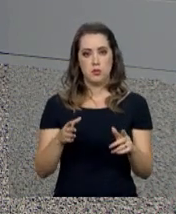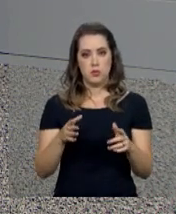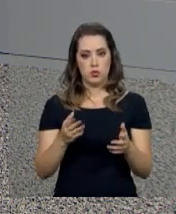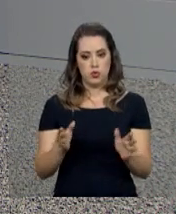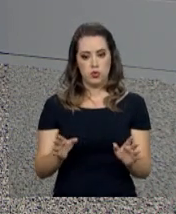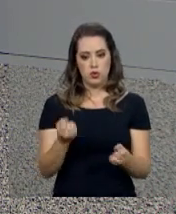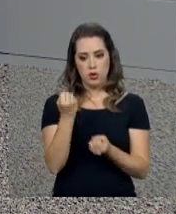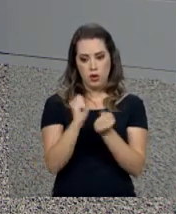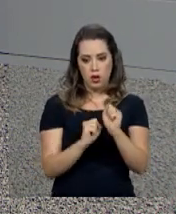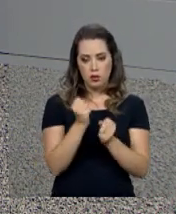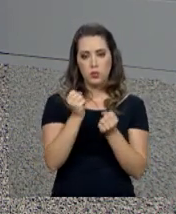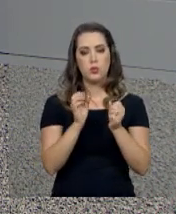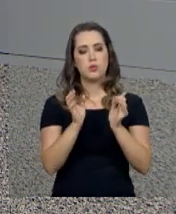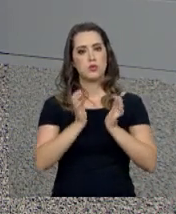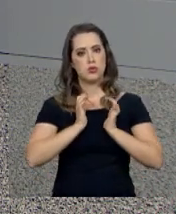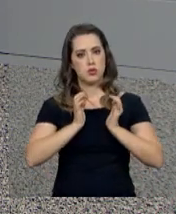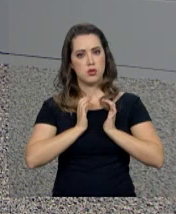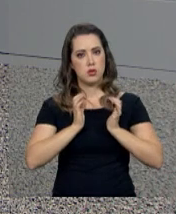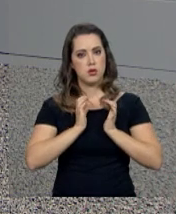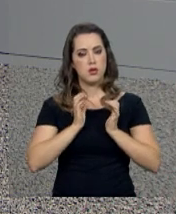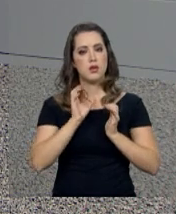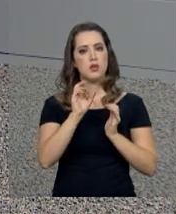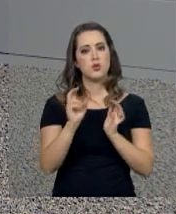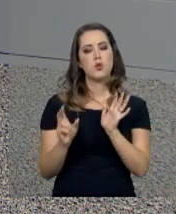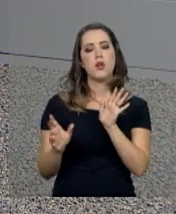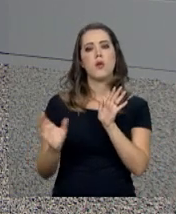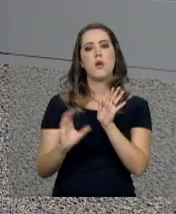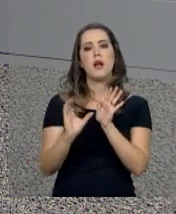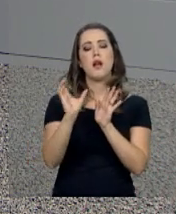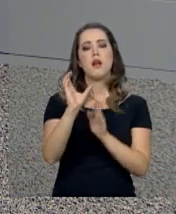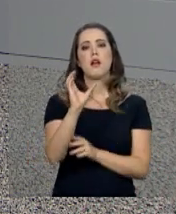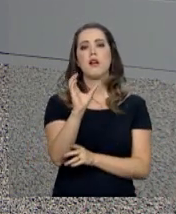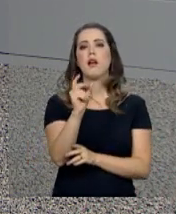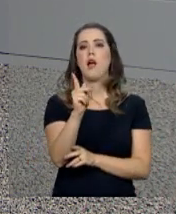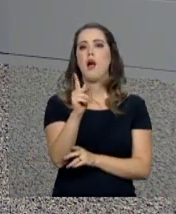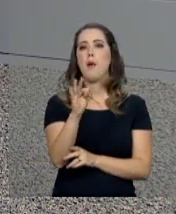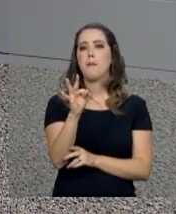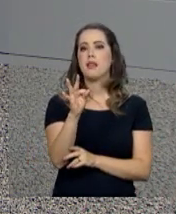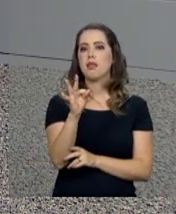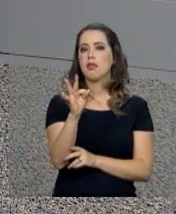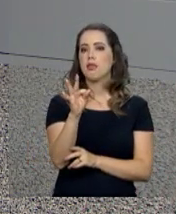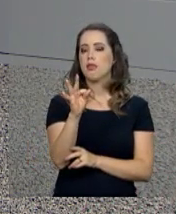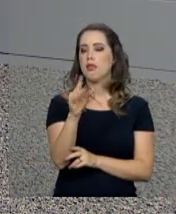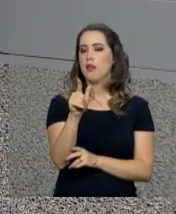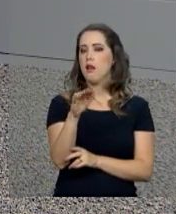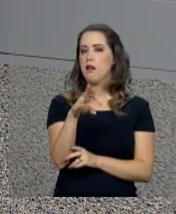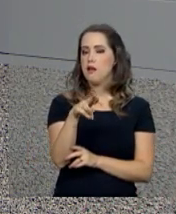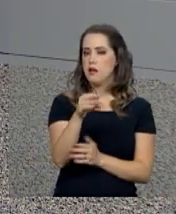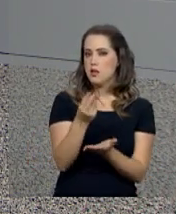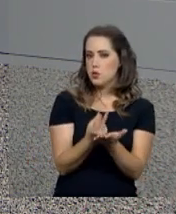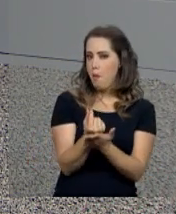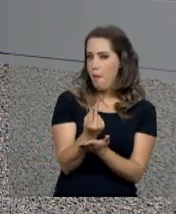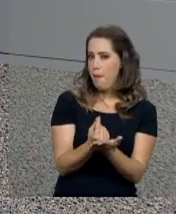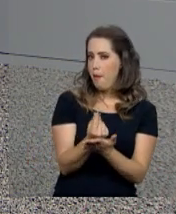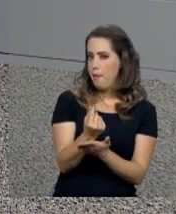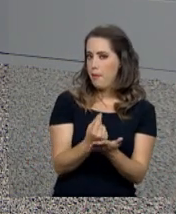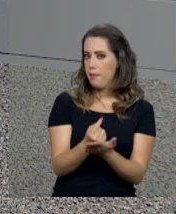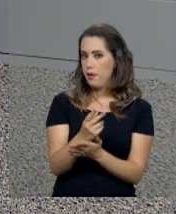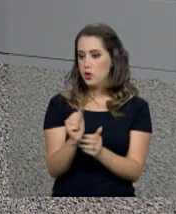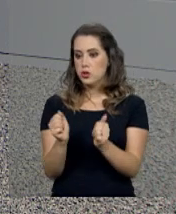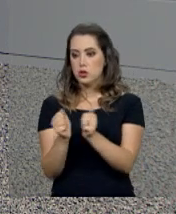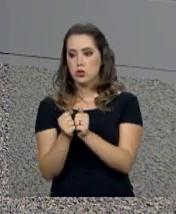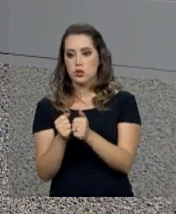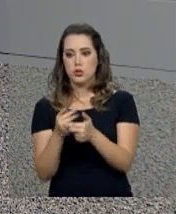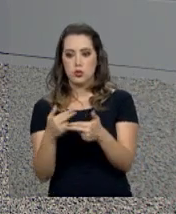ou seja o capitalismo começou a ser entendida pela sociedade como vindo junto à produção social de riscos ou